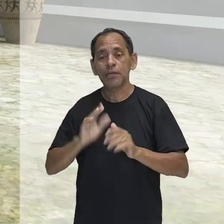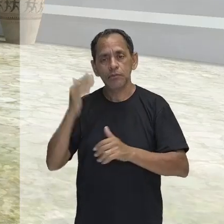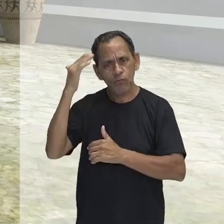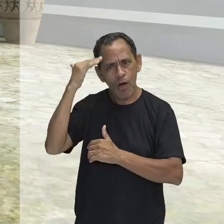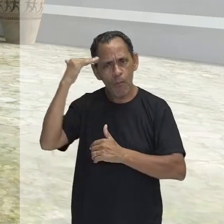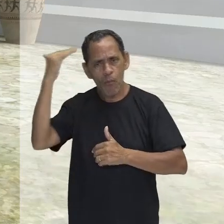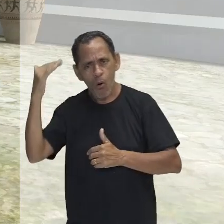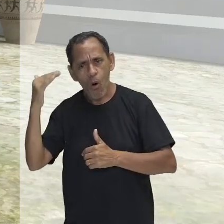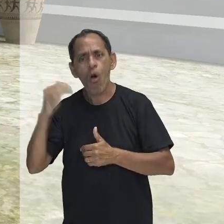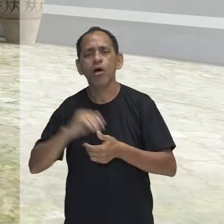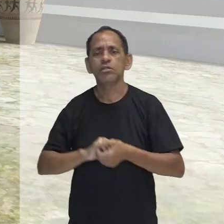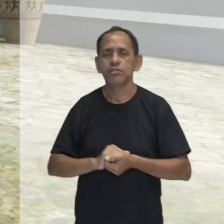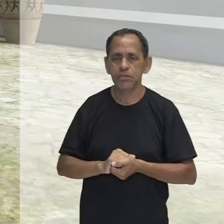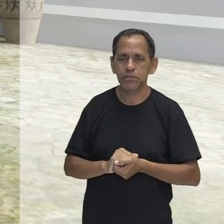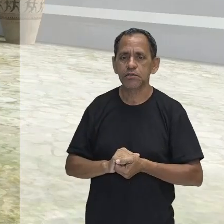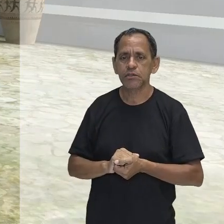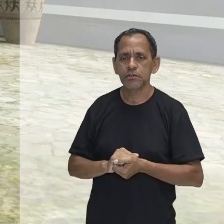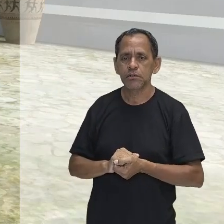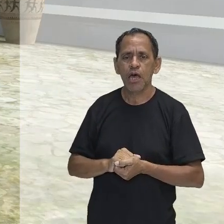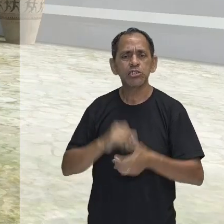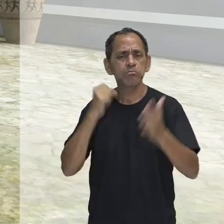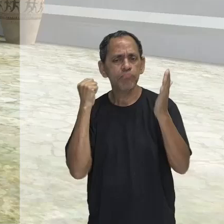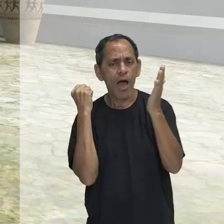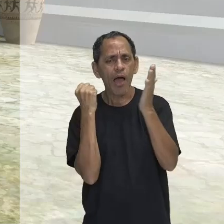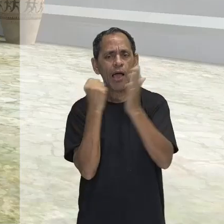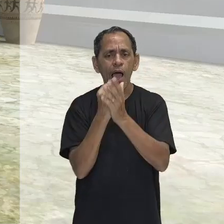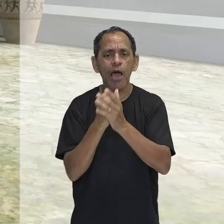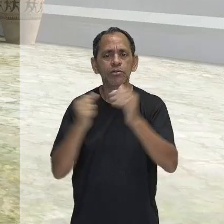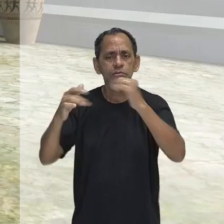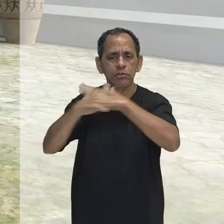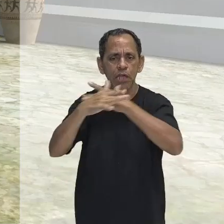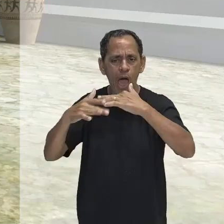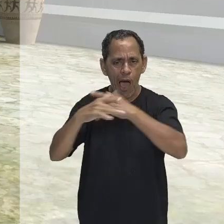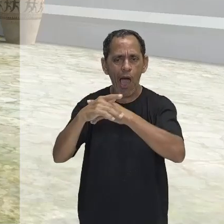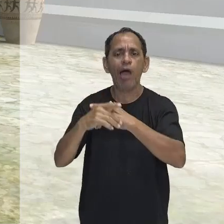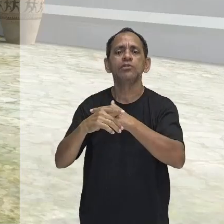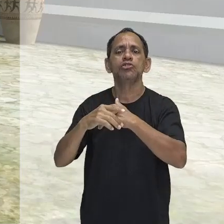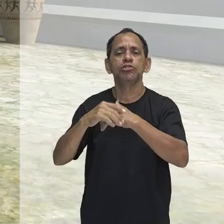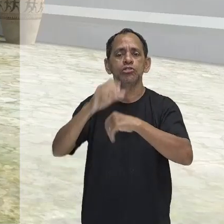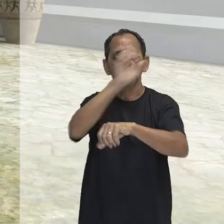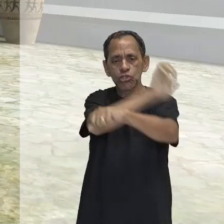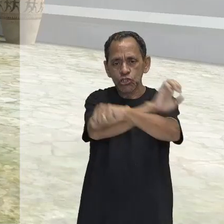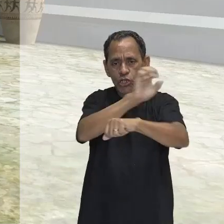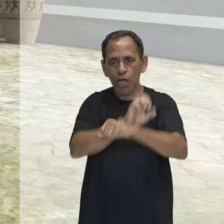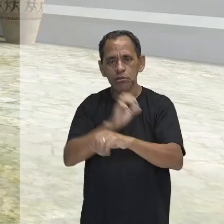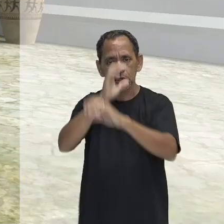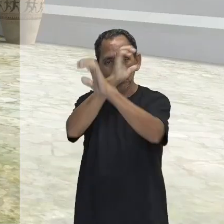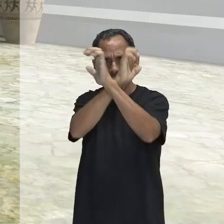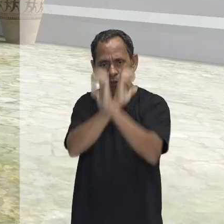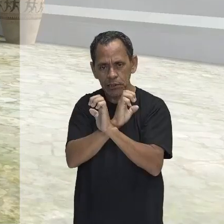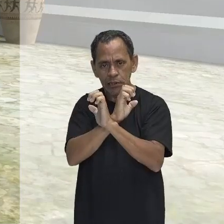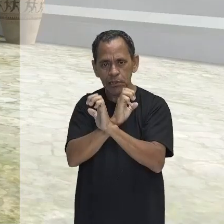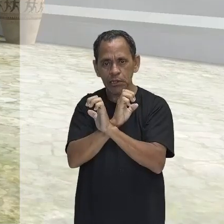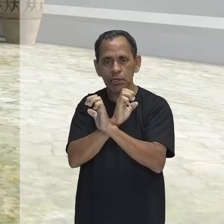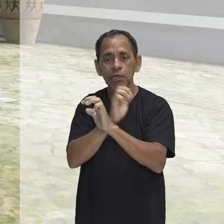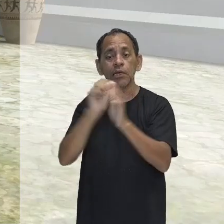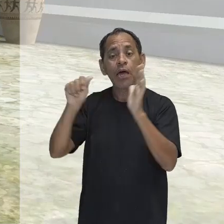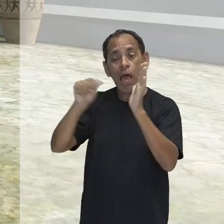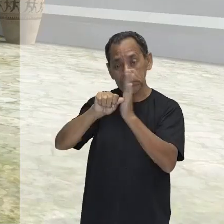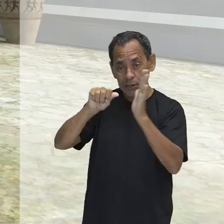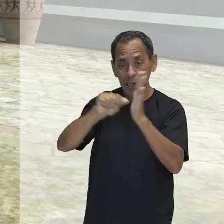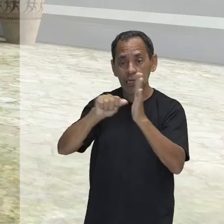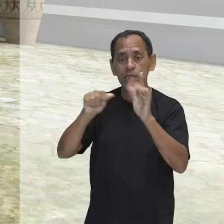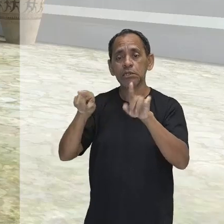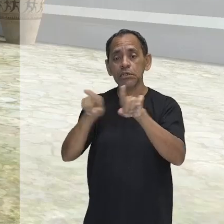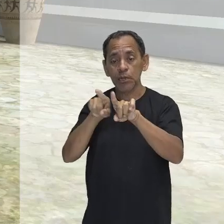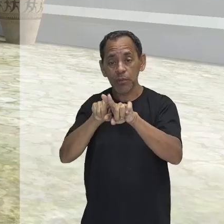mais emblemáticas, as mais marcantes, eram as cidades-estados gregas de Esparta e de Atenas, mas existiam